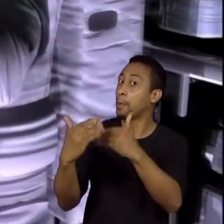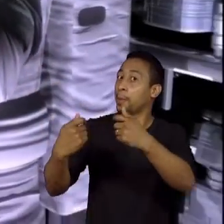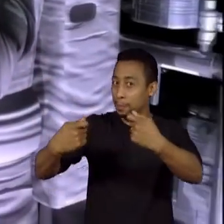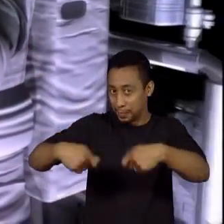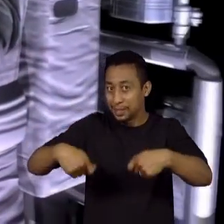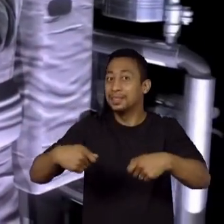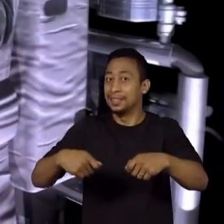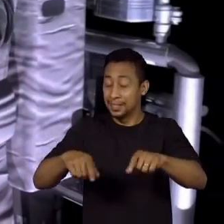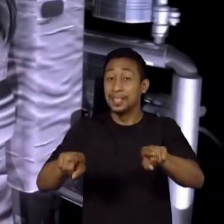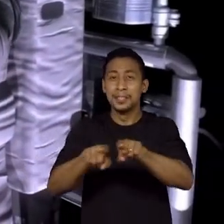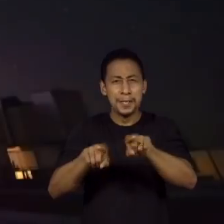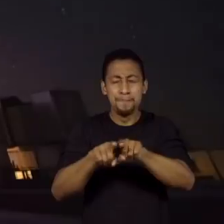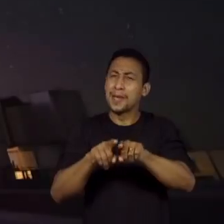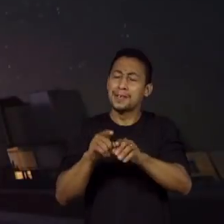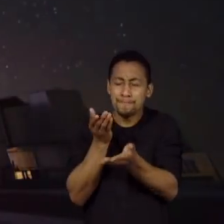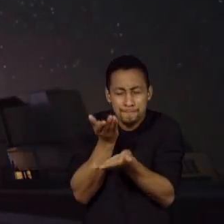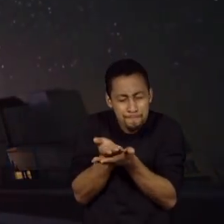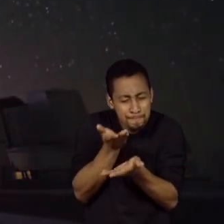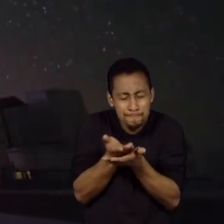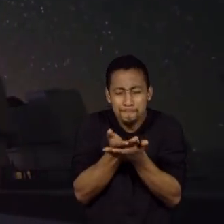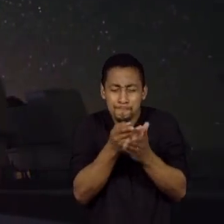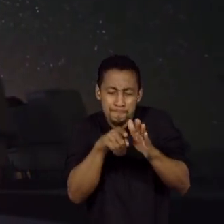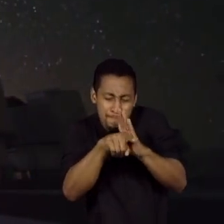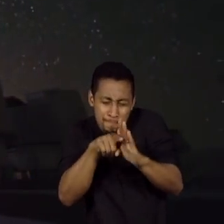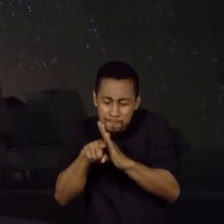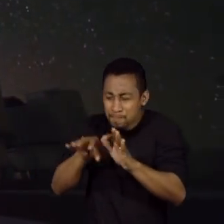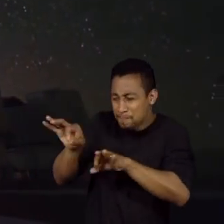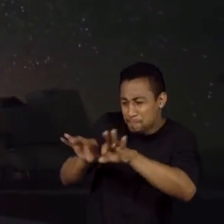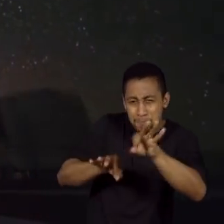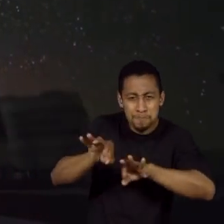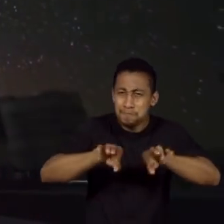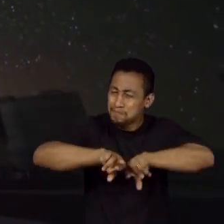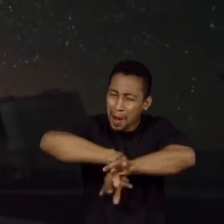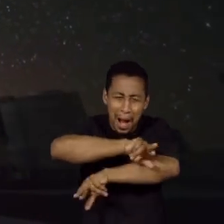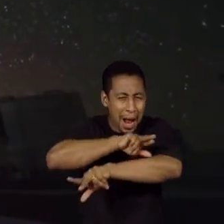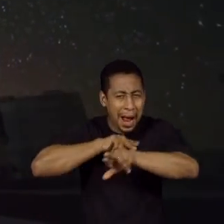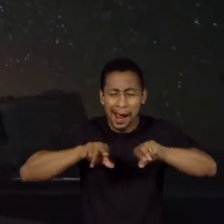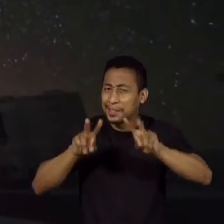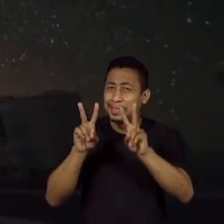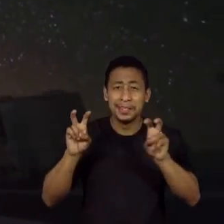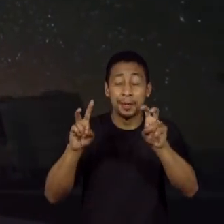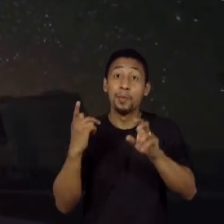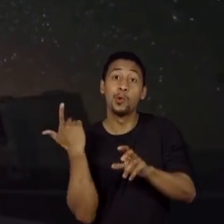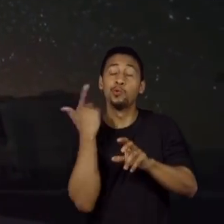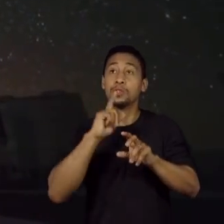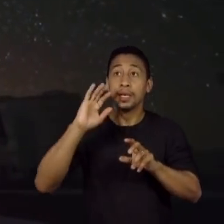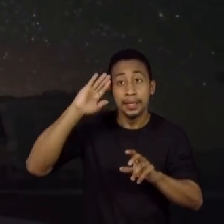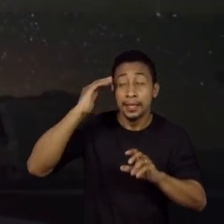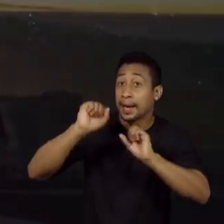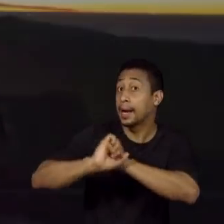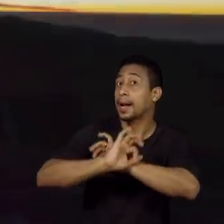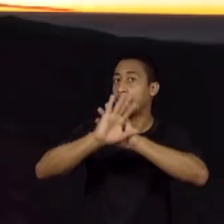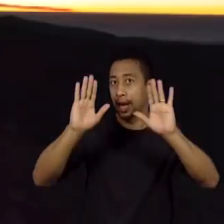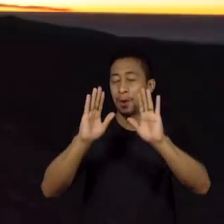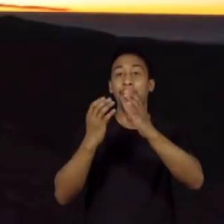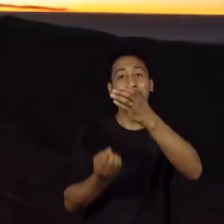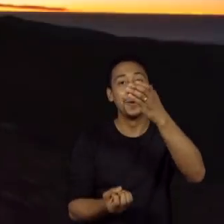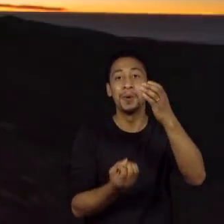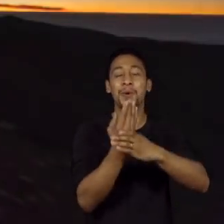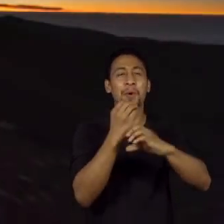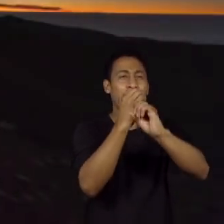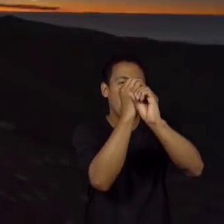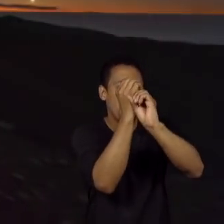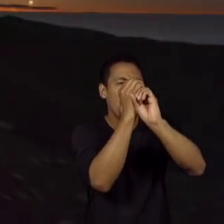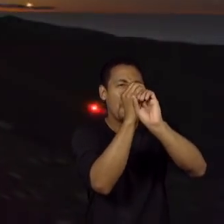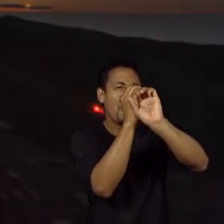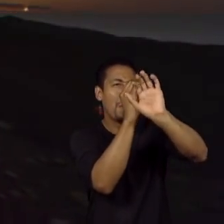caminho multidisciplinar para abordar questões tão complexas. Assim, surgiu a astrobiologia, que